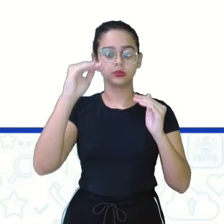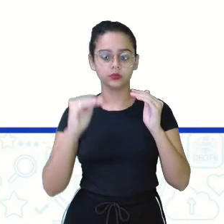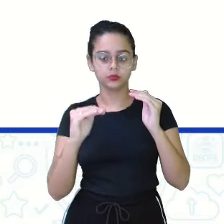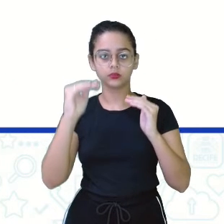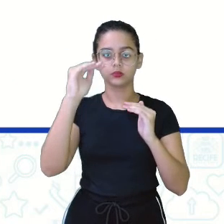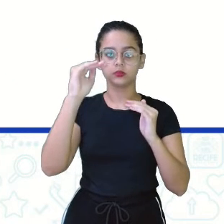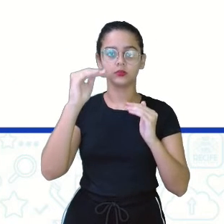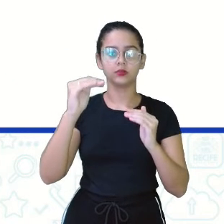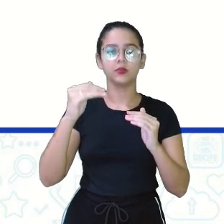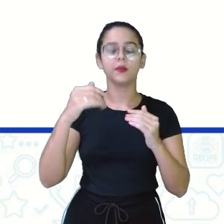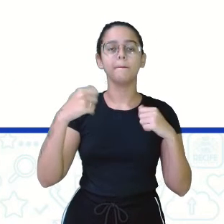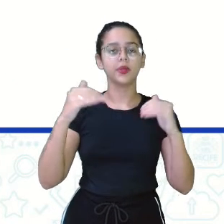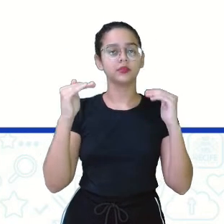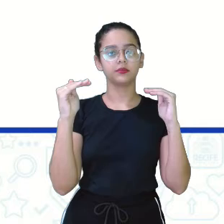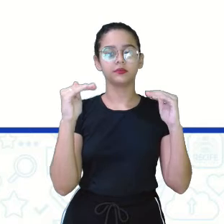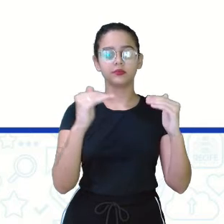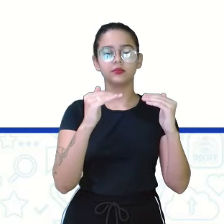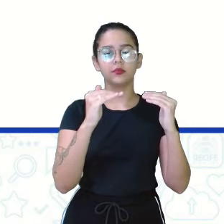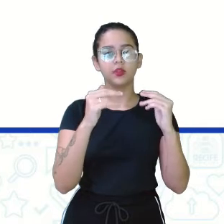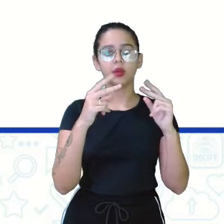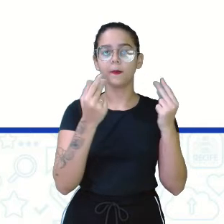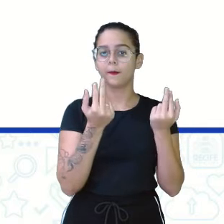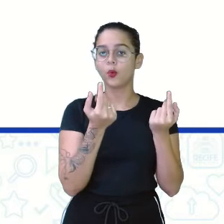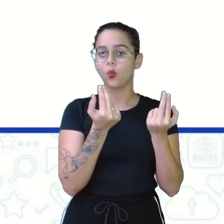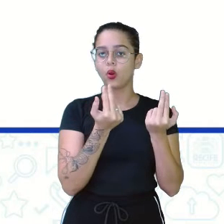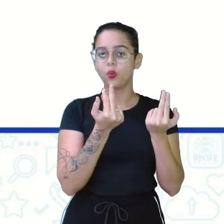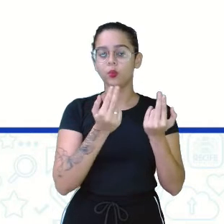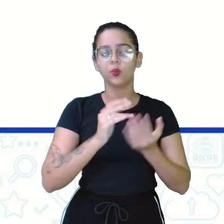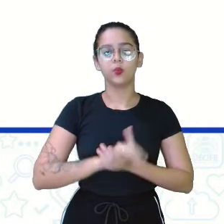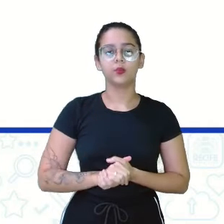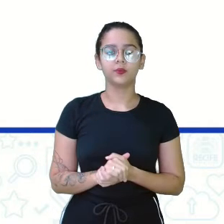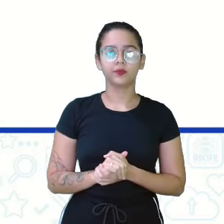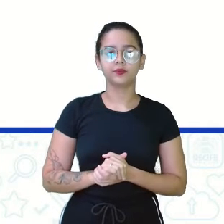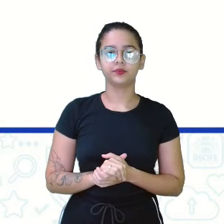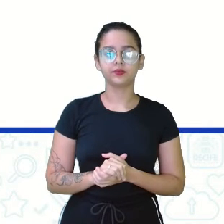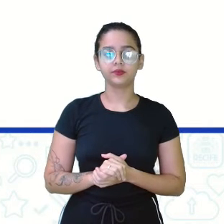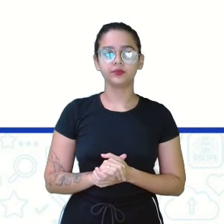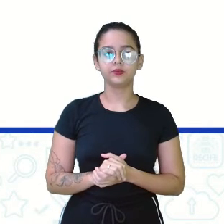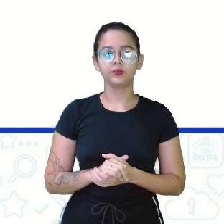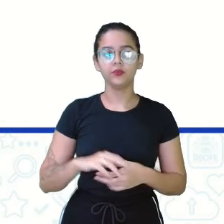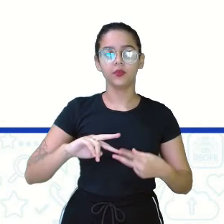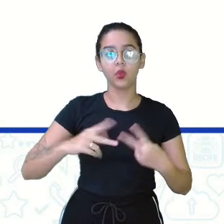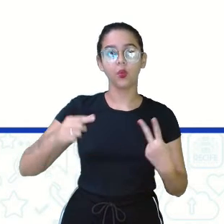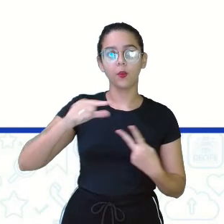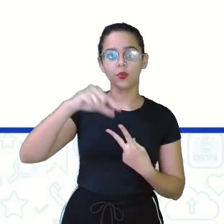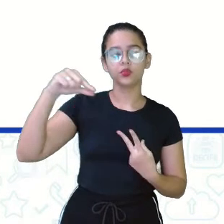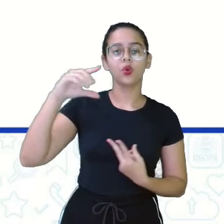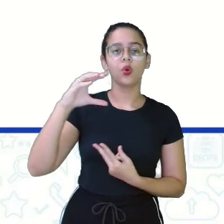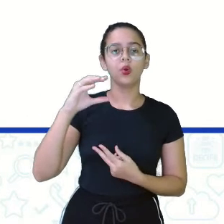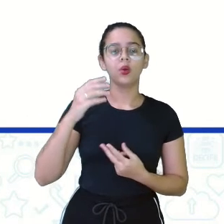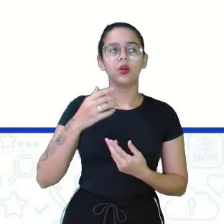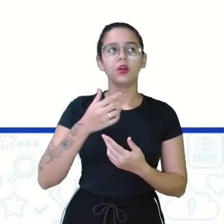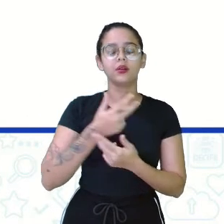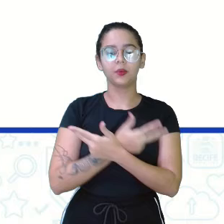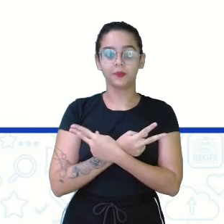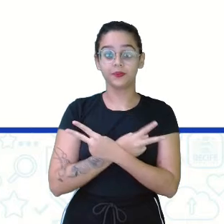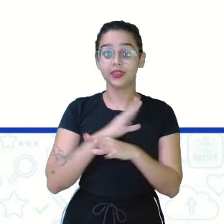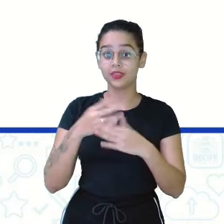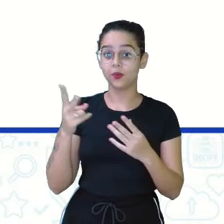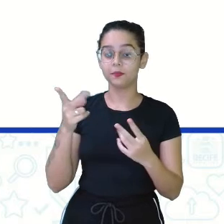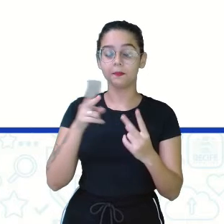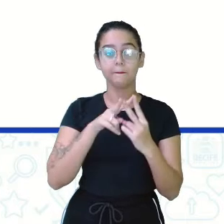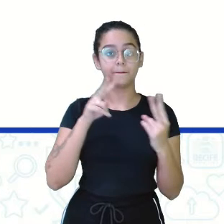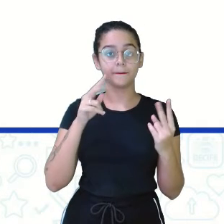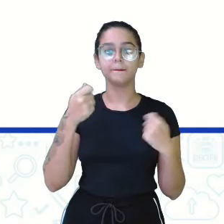Então, os cromossomos são iguais, né? São cromossomos homólogos, portanto, esse par de genes